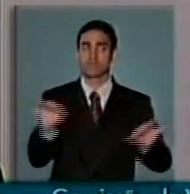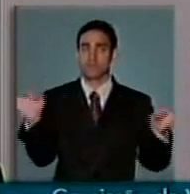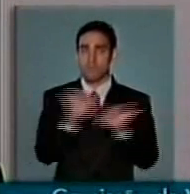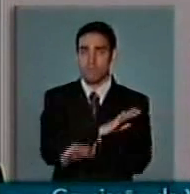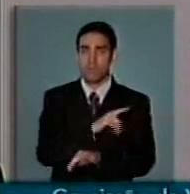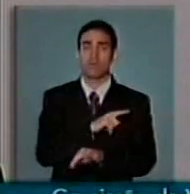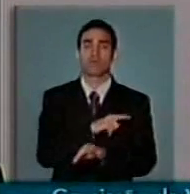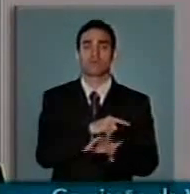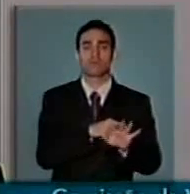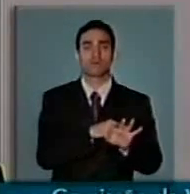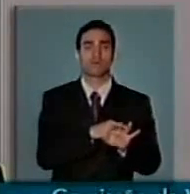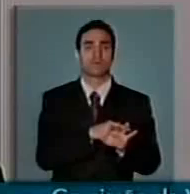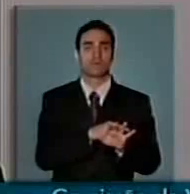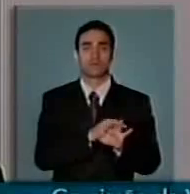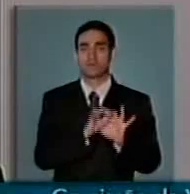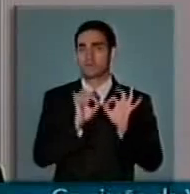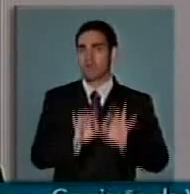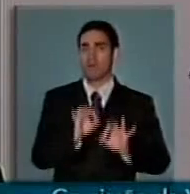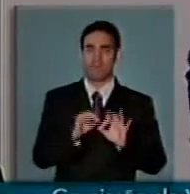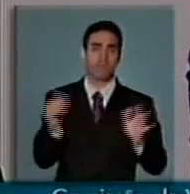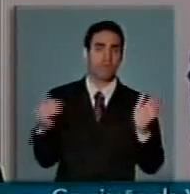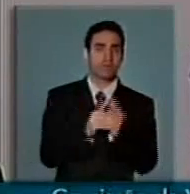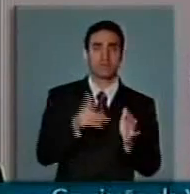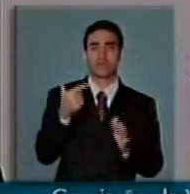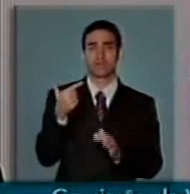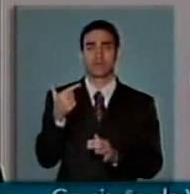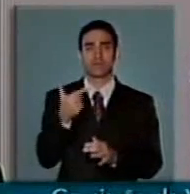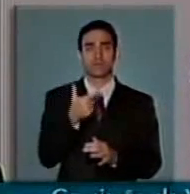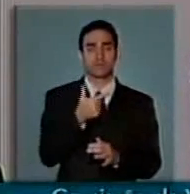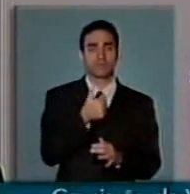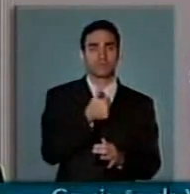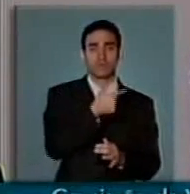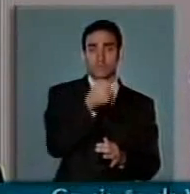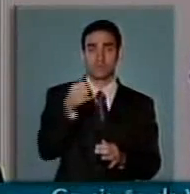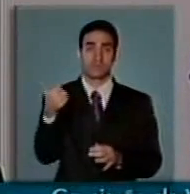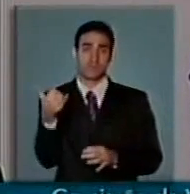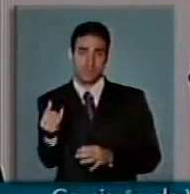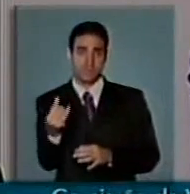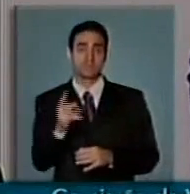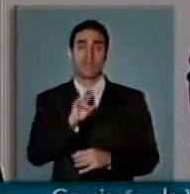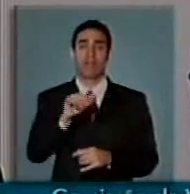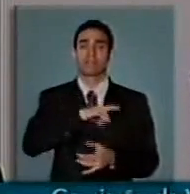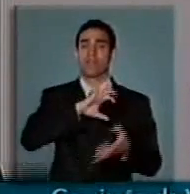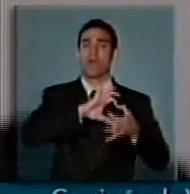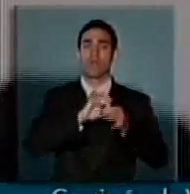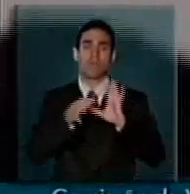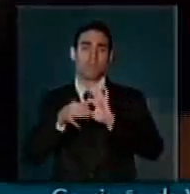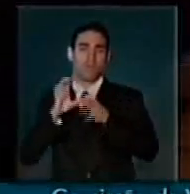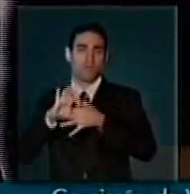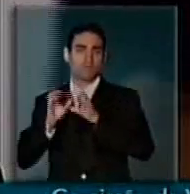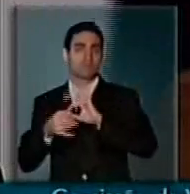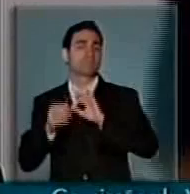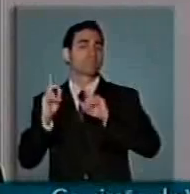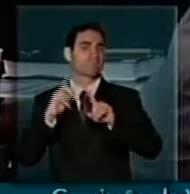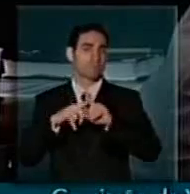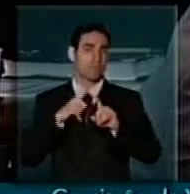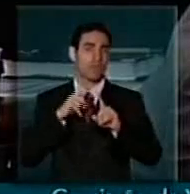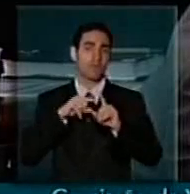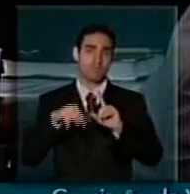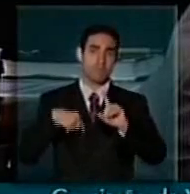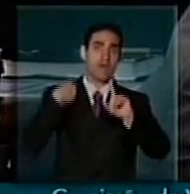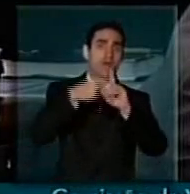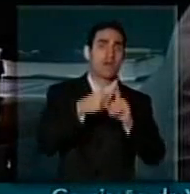2016, que é quando nós teremos, especificamente no Rio de Janeiro, a Olimpíada, e haverá um acréscimo